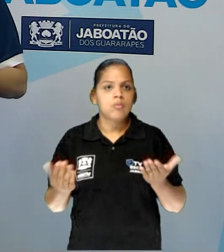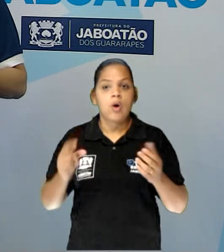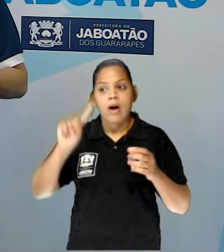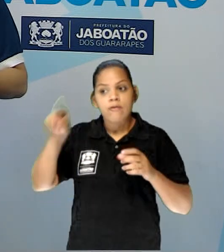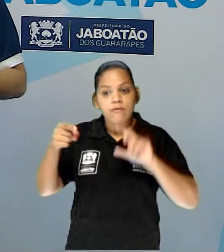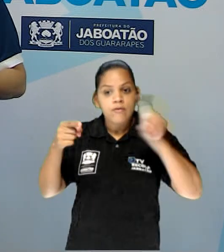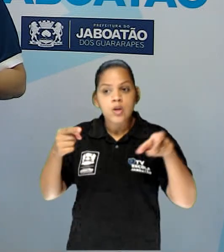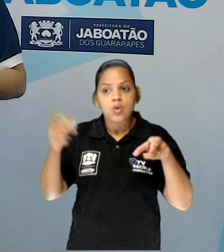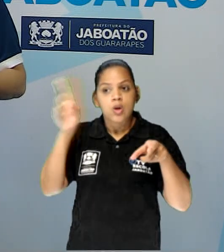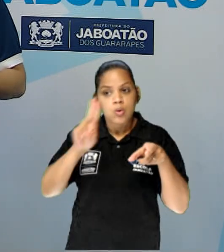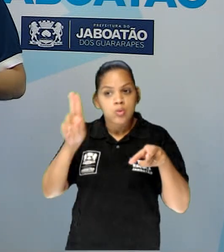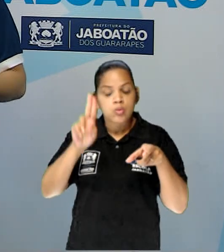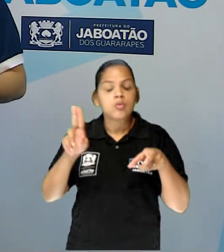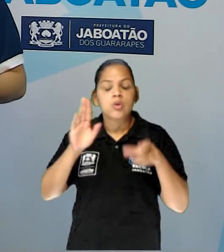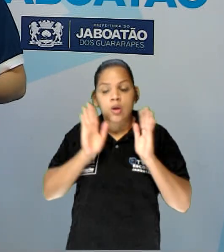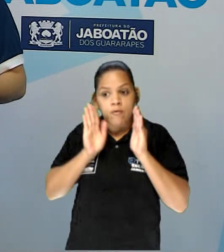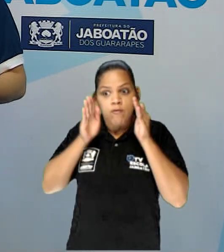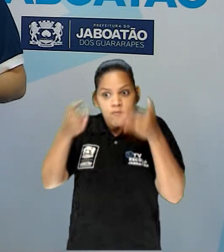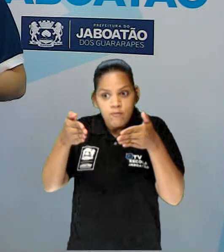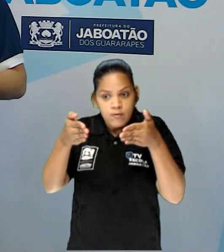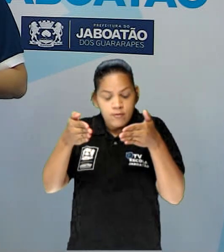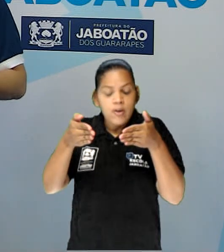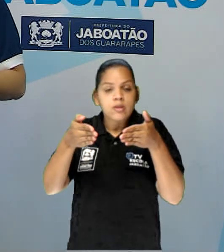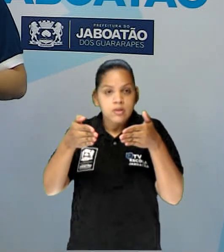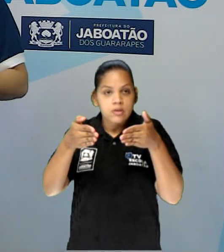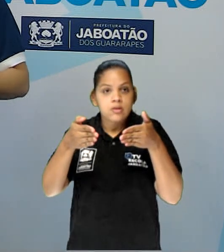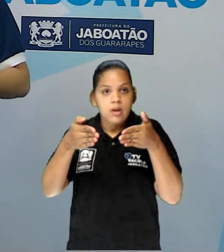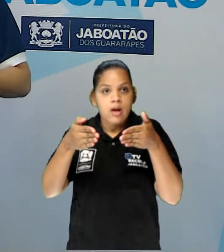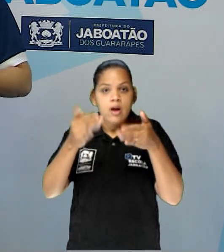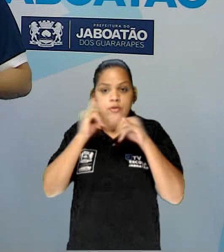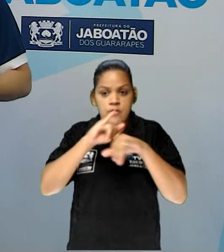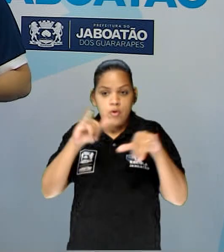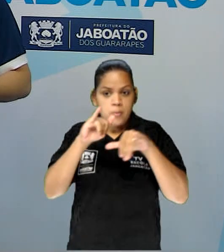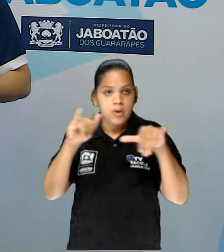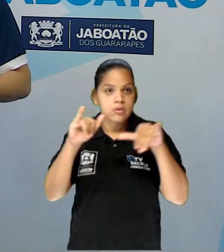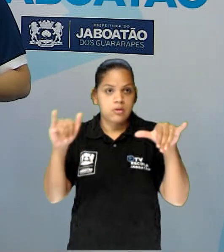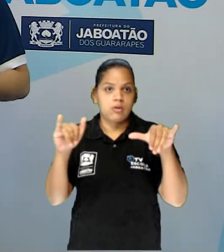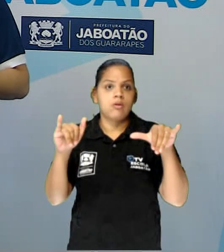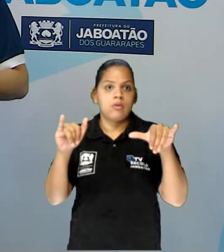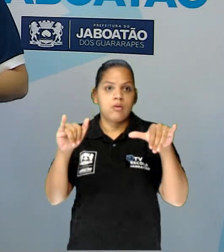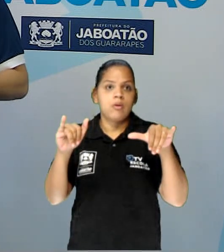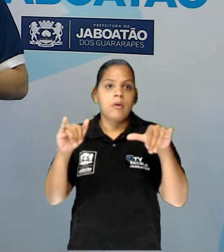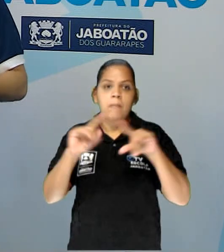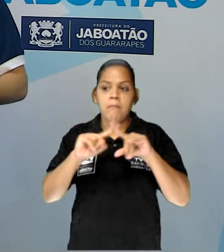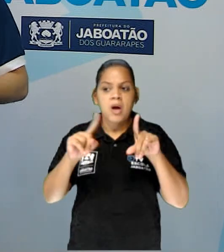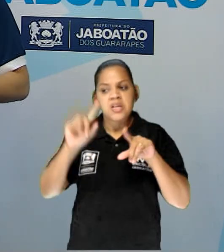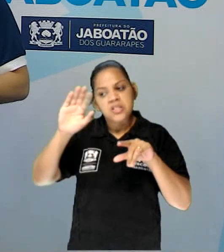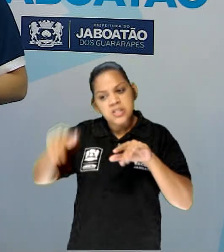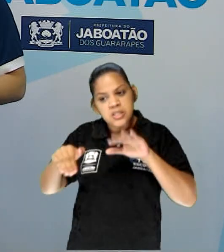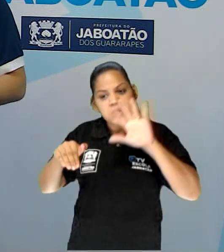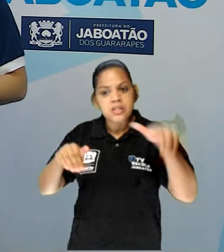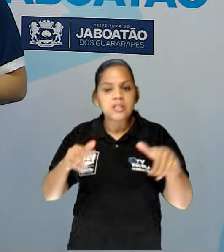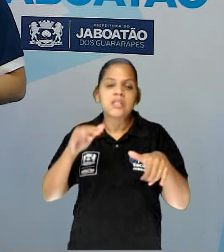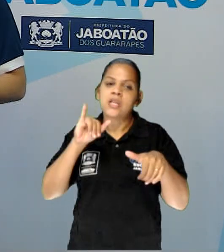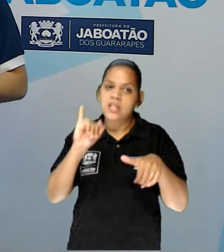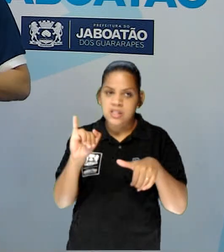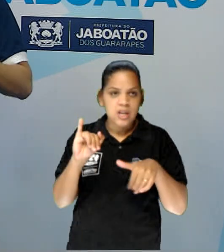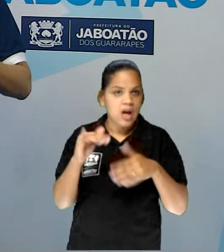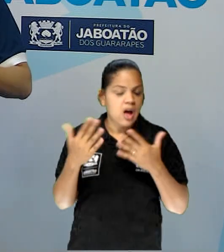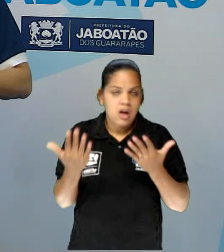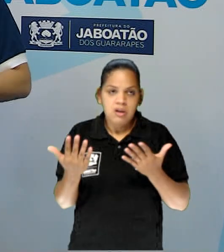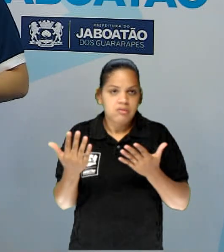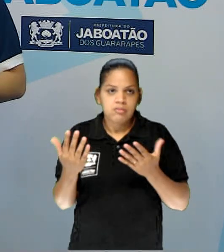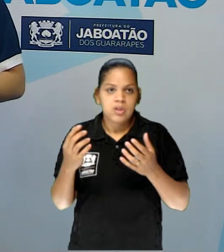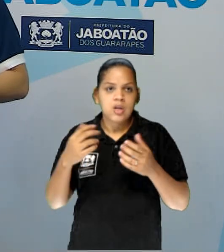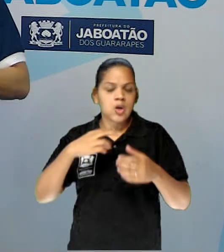dar uma ênfase nesta nova informação. Porém, a retirada das vírgulas não impediria a compreensão da mensagem.